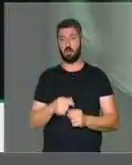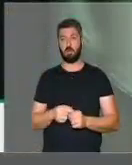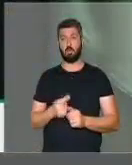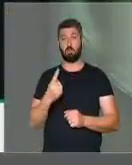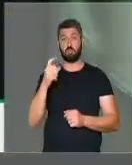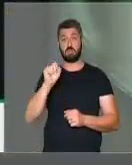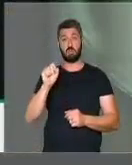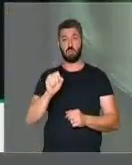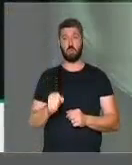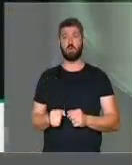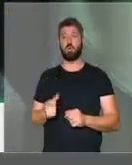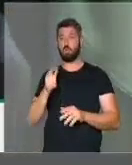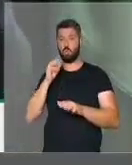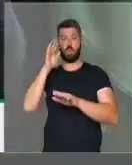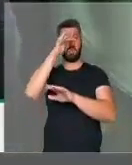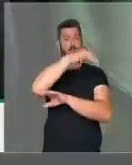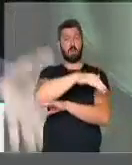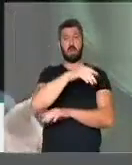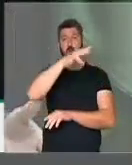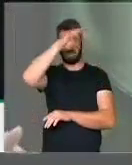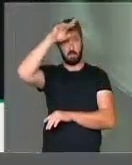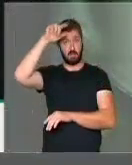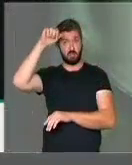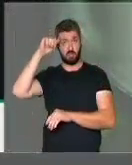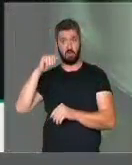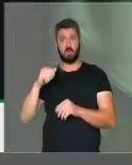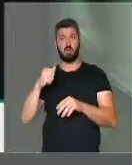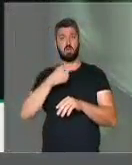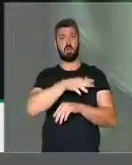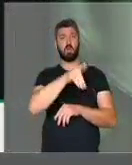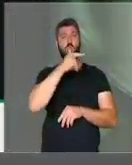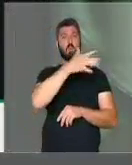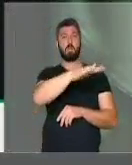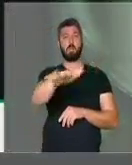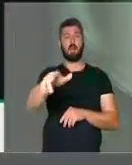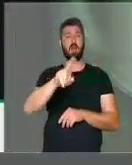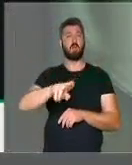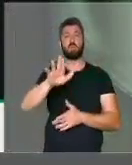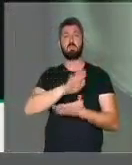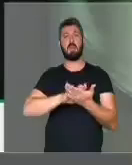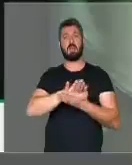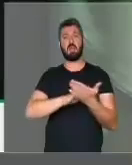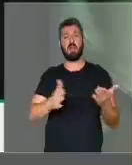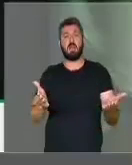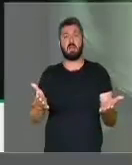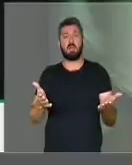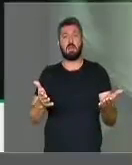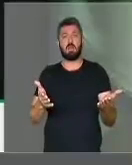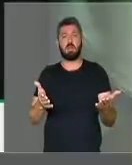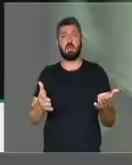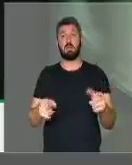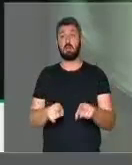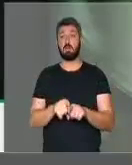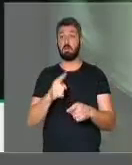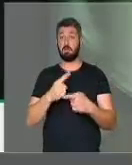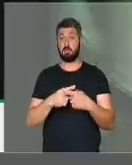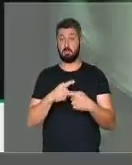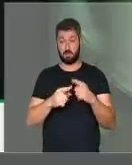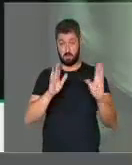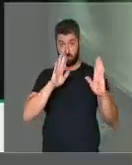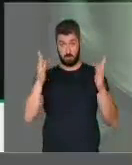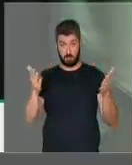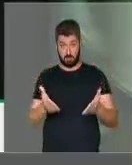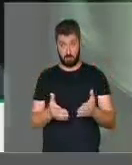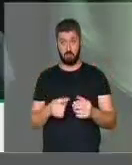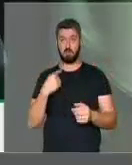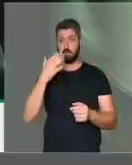por segundo no Rio Amazonas e cai no oceano sem nenhuma utilidade, até porque nessa